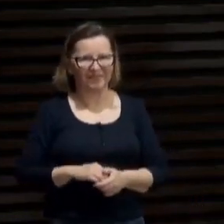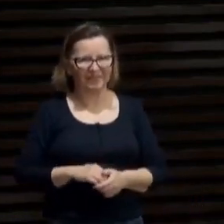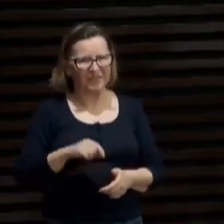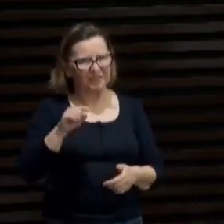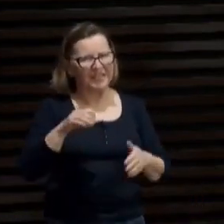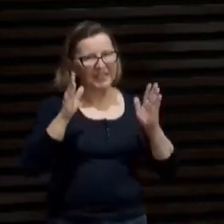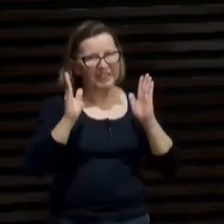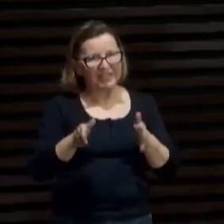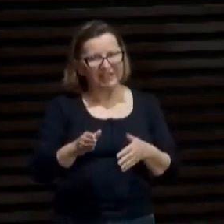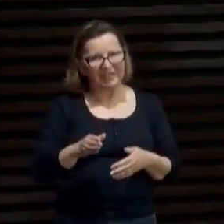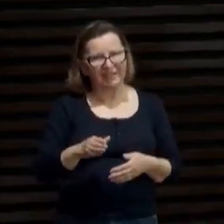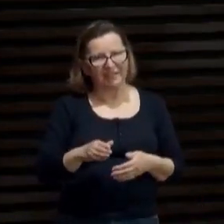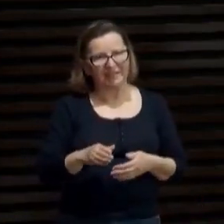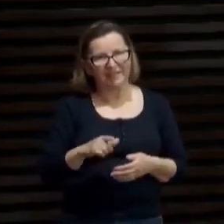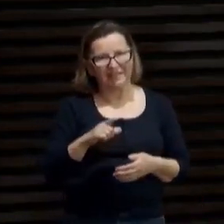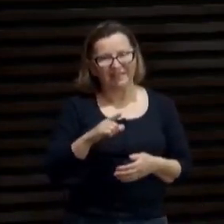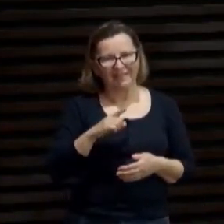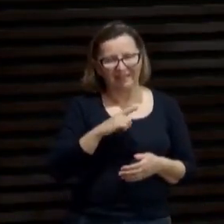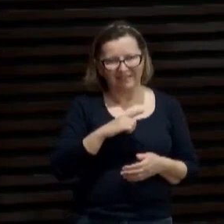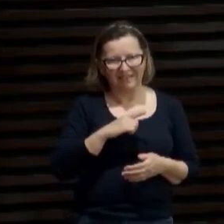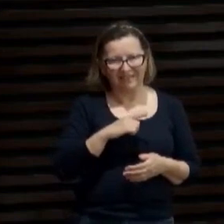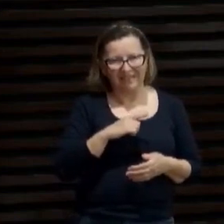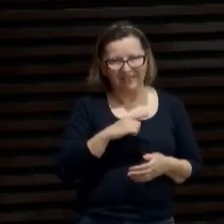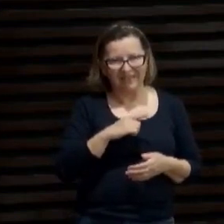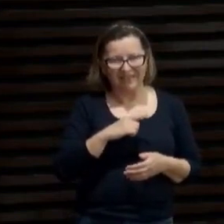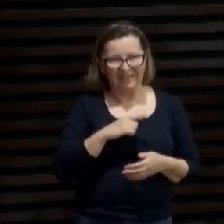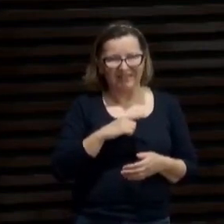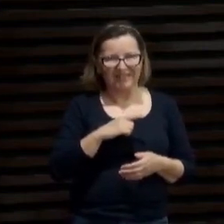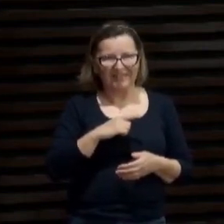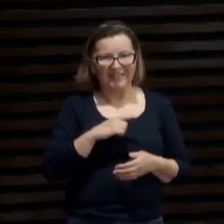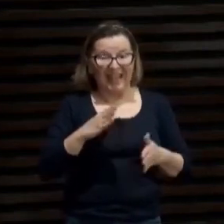Você já teve a oportunidade de se alegrar no Senhor?